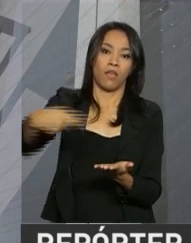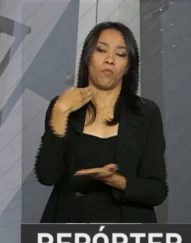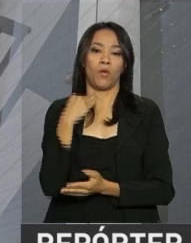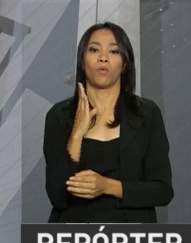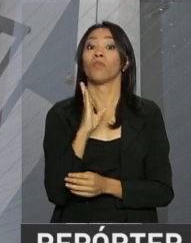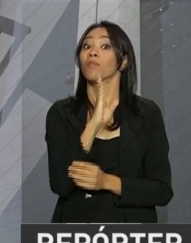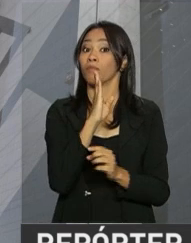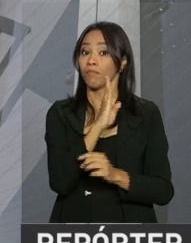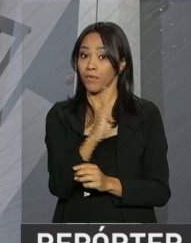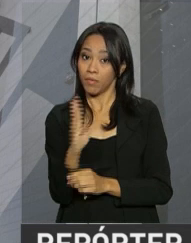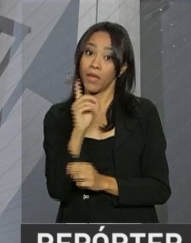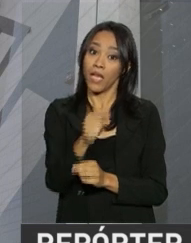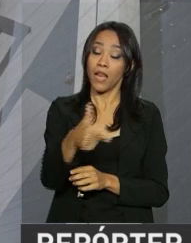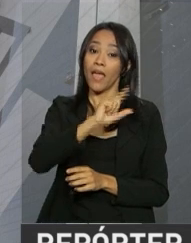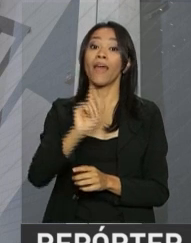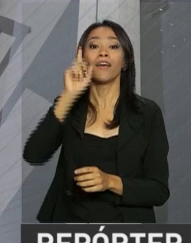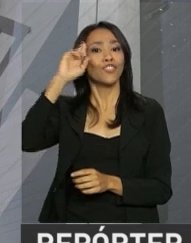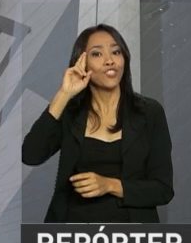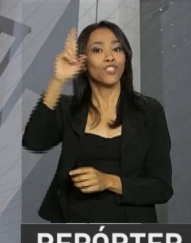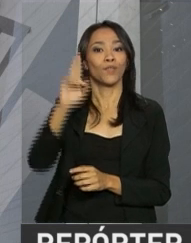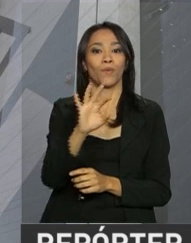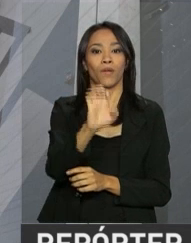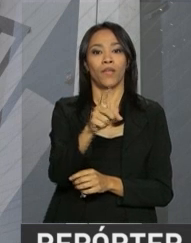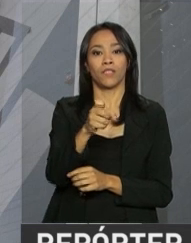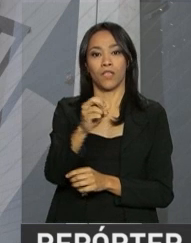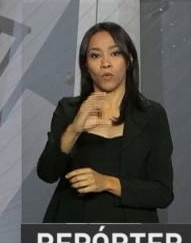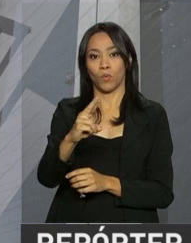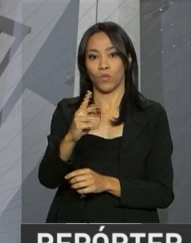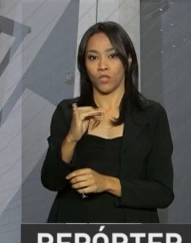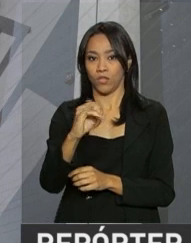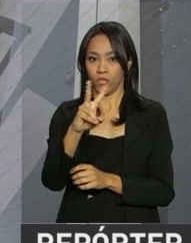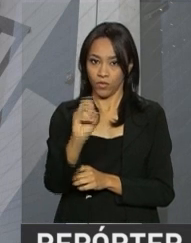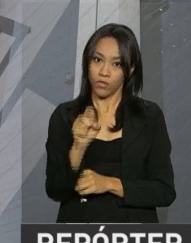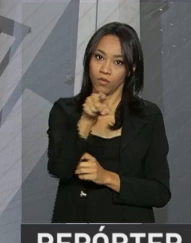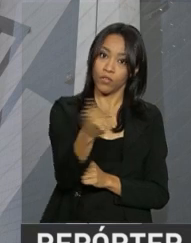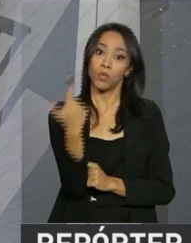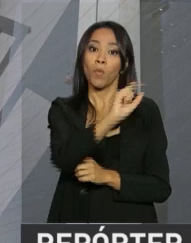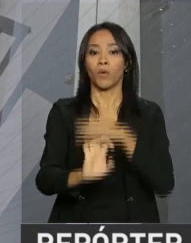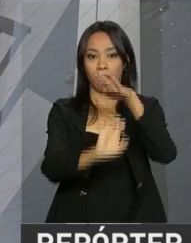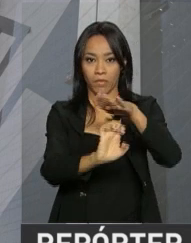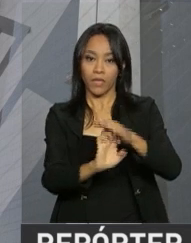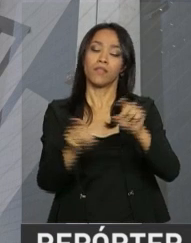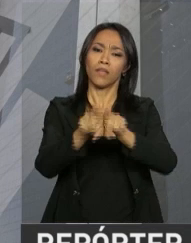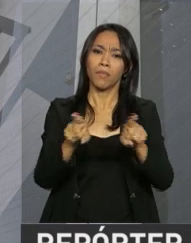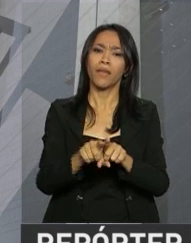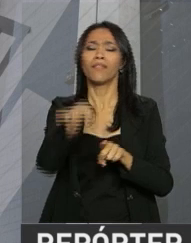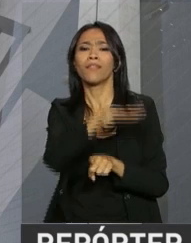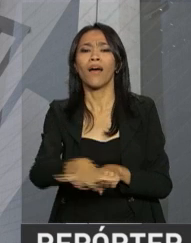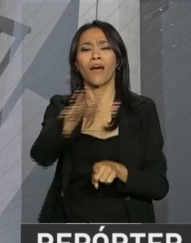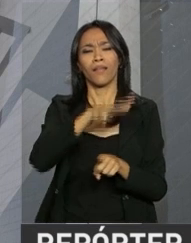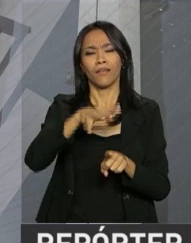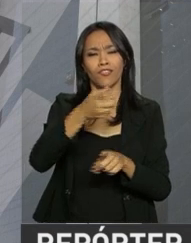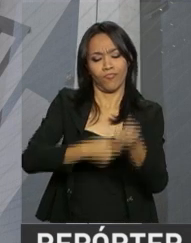ocupava o cargo de diretor executivo da companhia Siderúrgica nacional onde também era diretor executivo de relações com